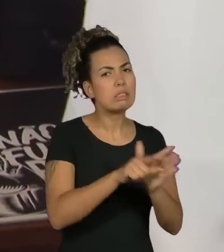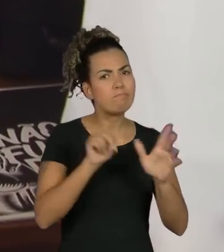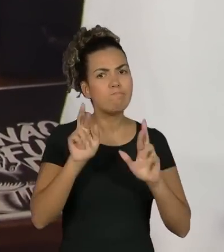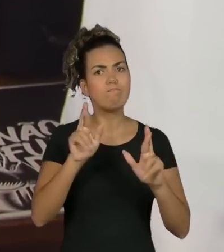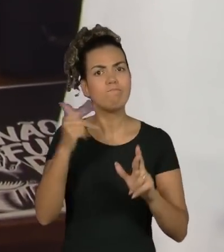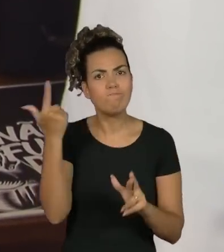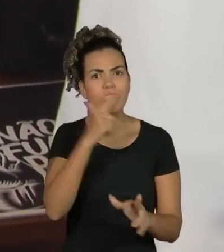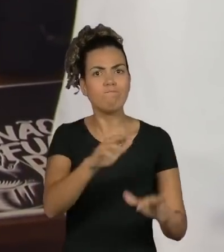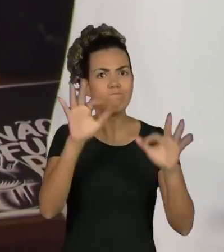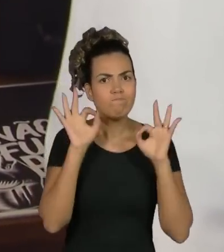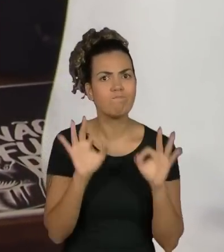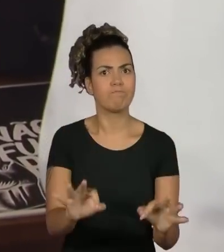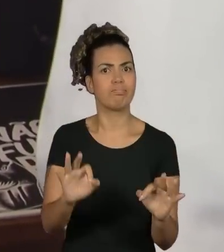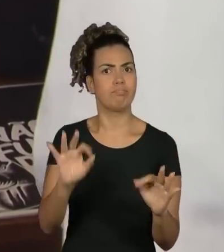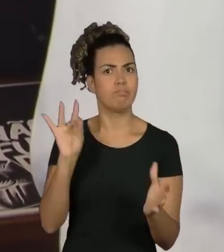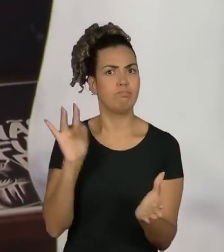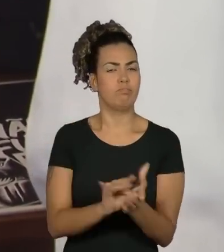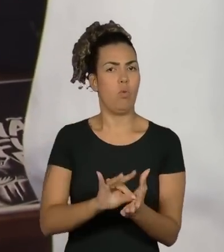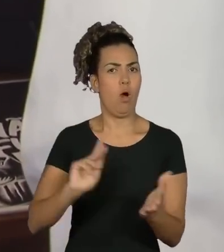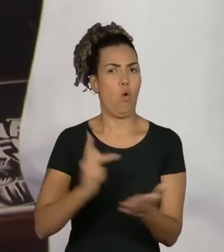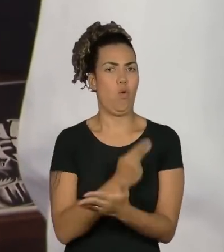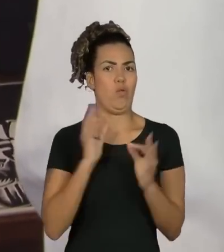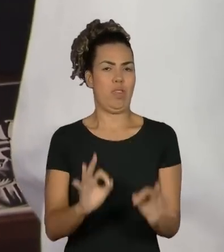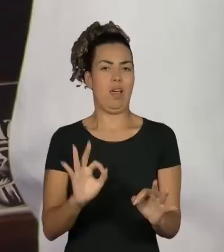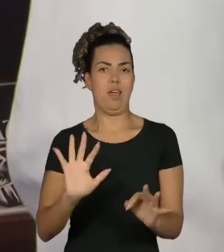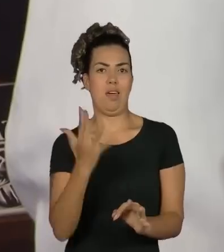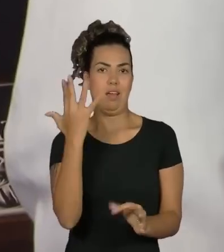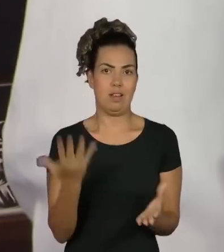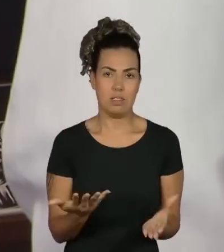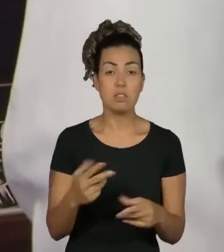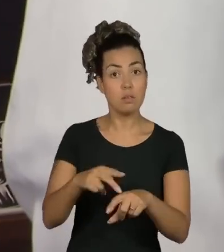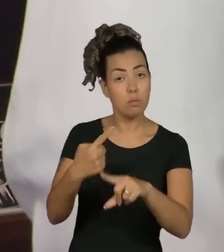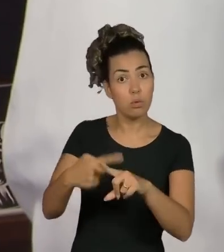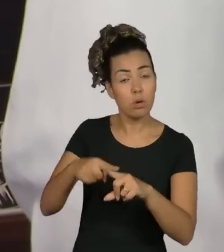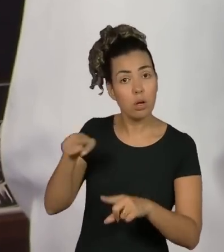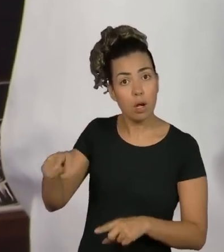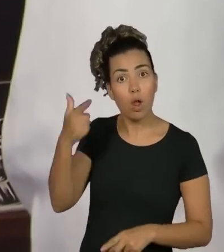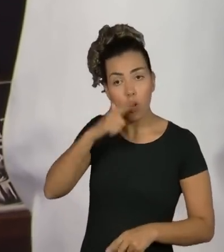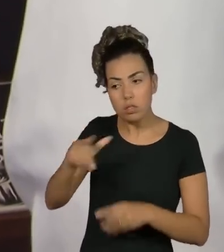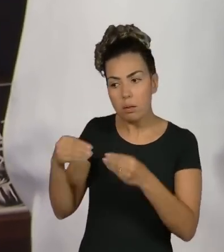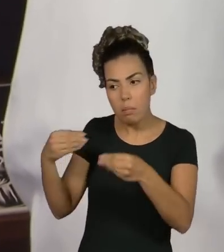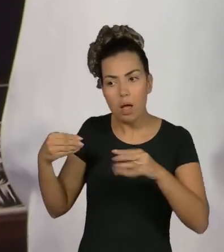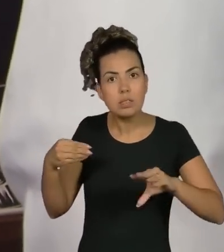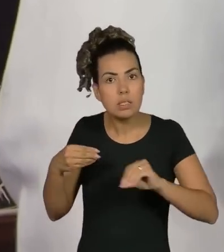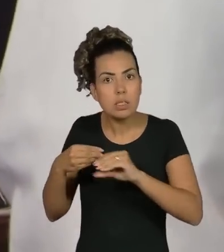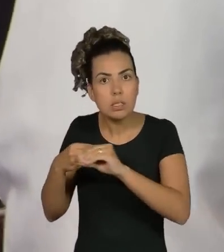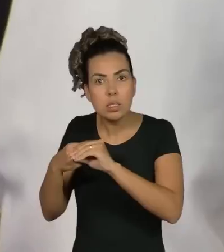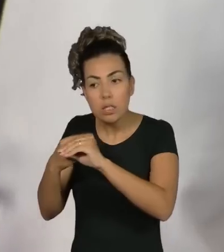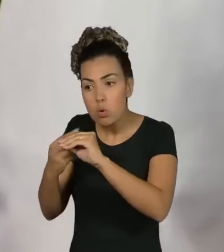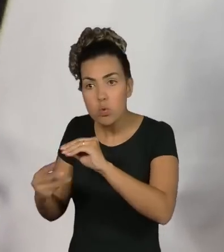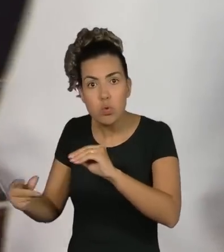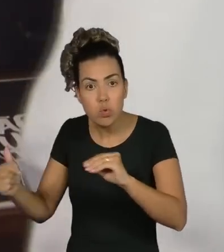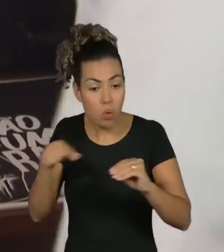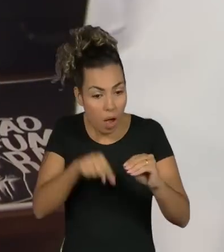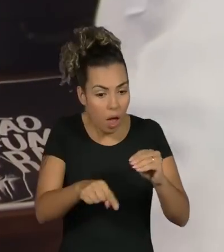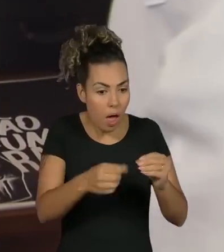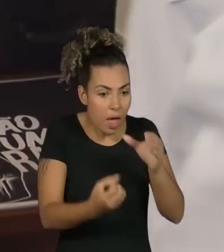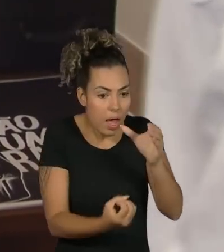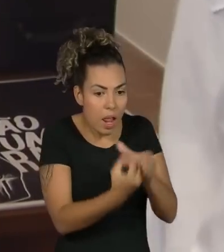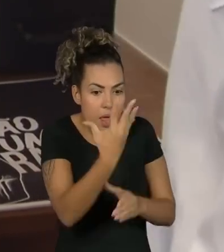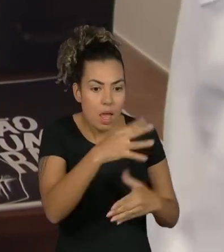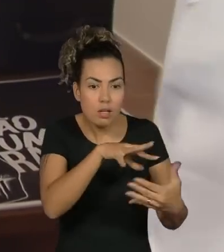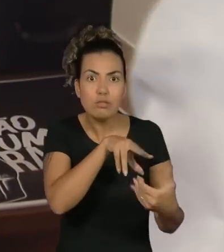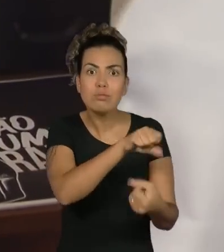uso de micro-organismos e desenvolvimento de enzimas degradadoras de plásticos está mais avançada para os do